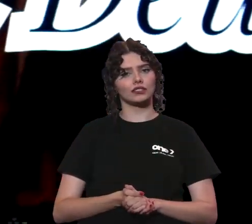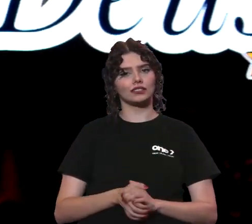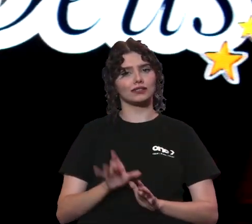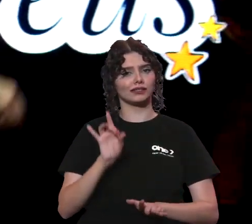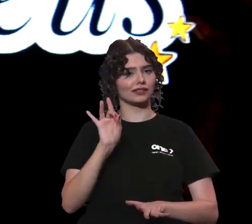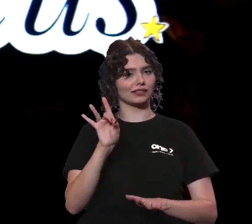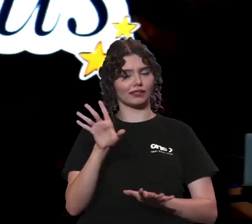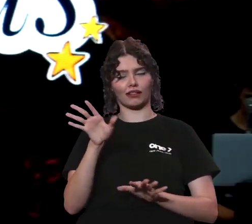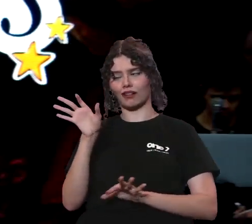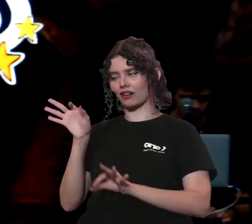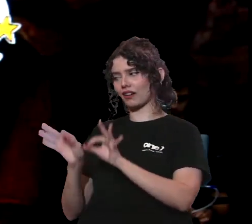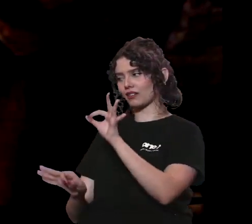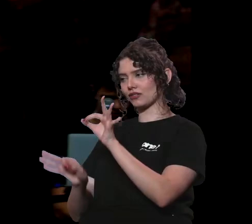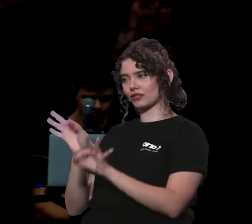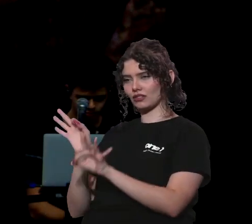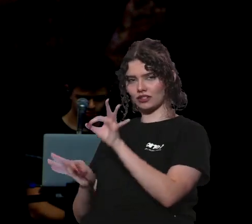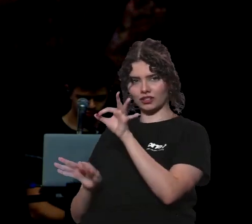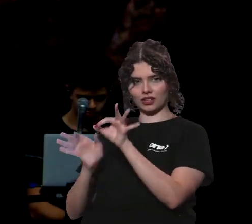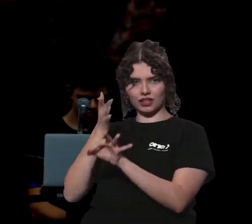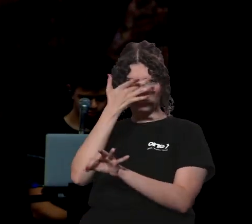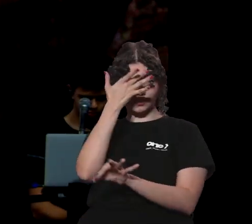só julga os outros.